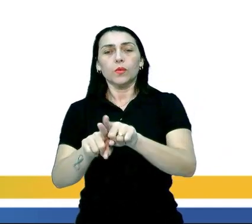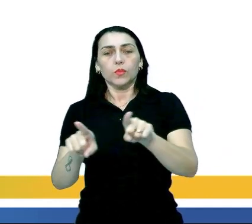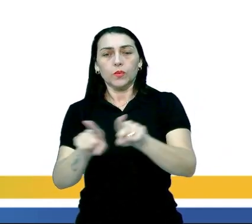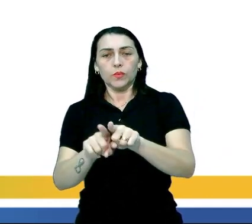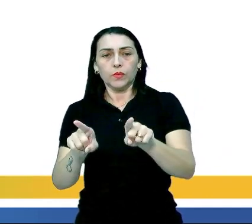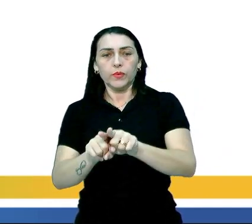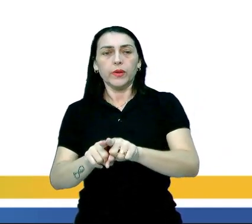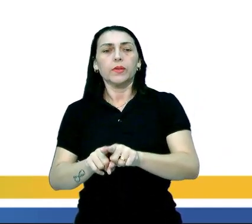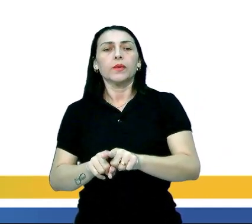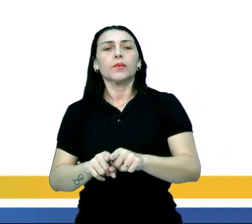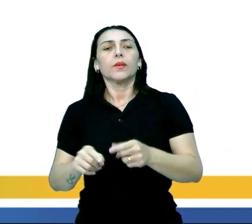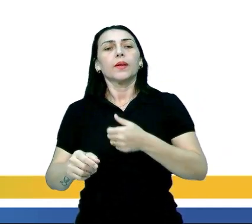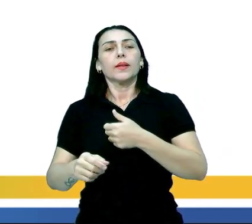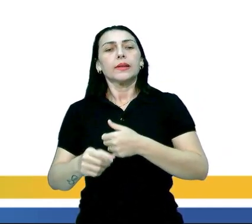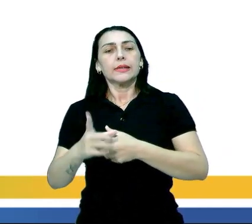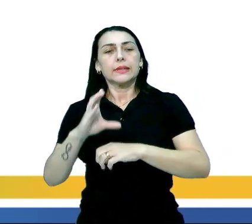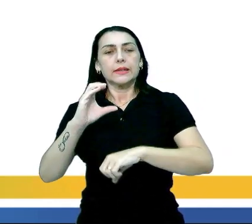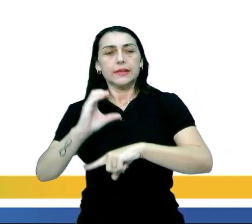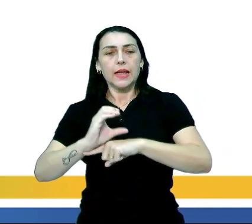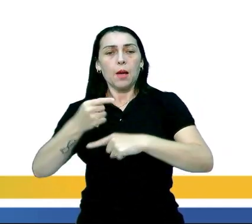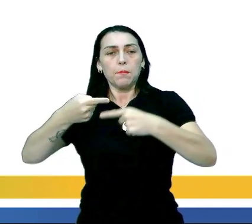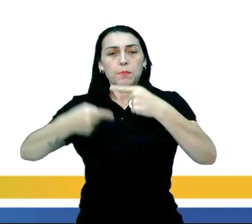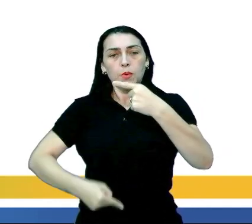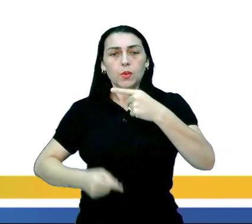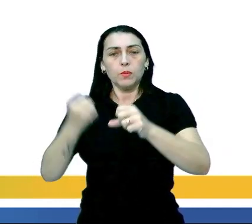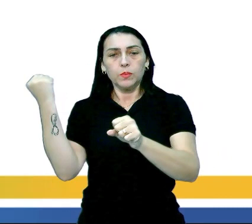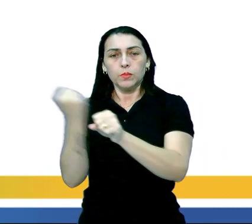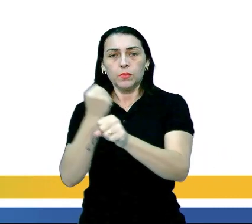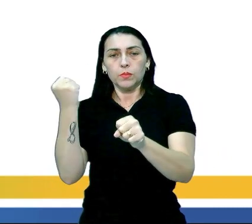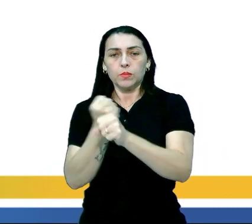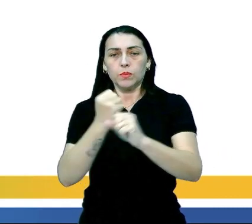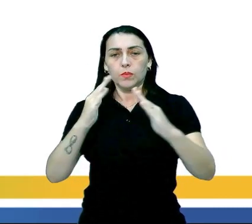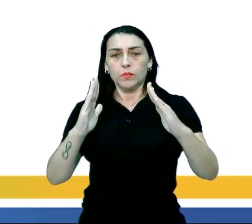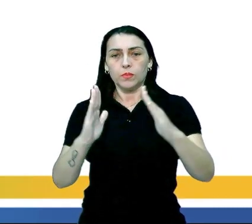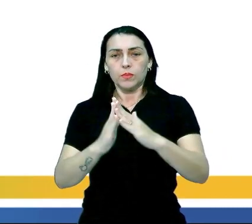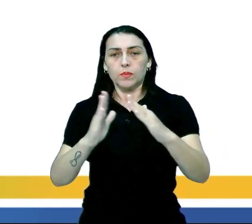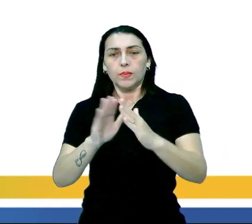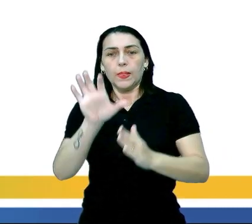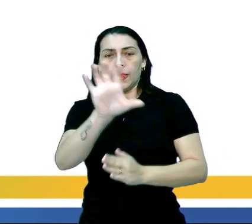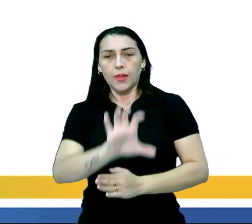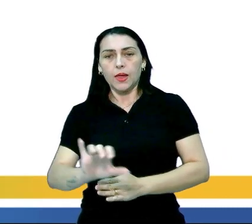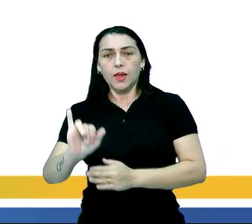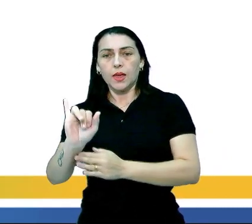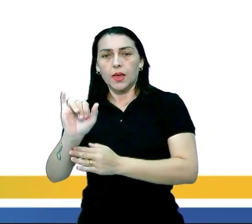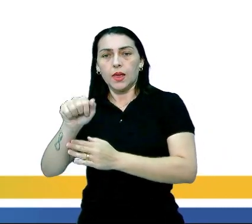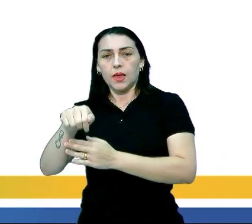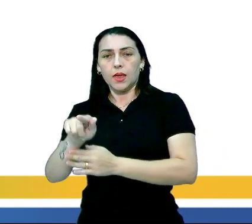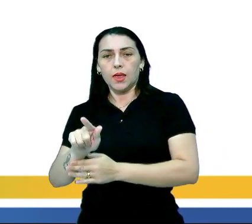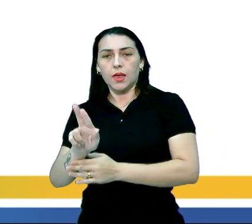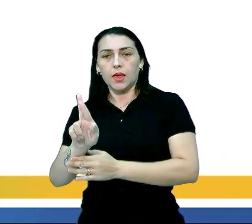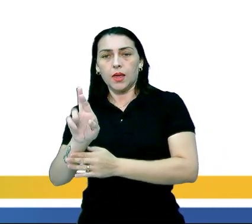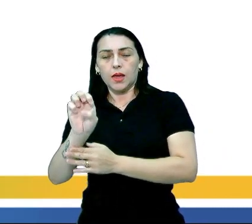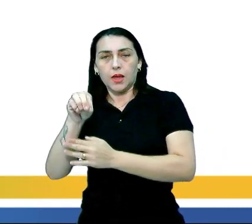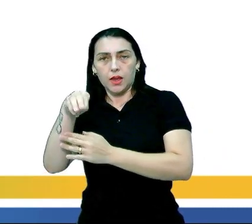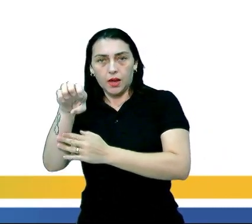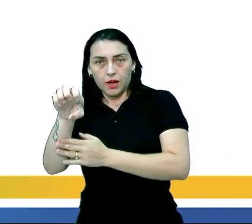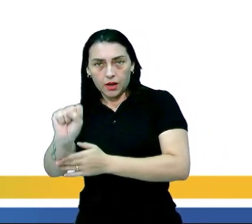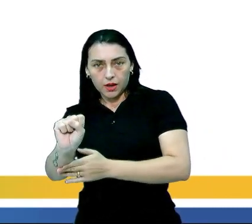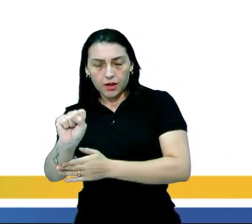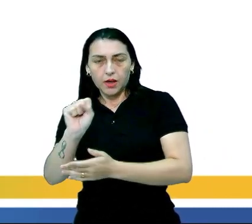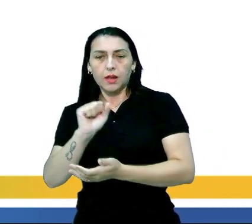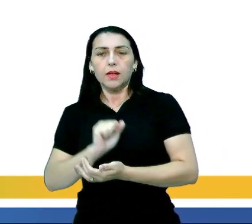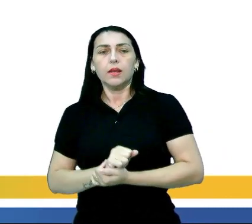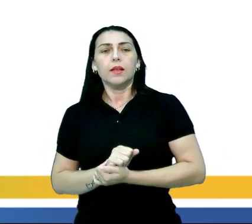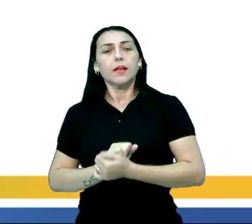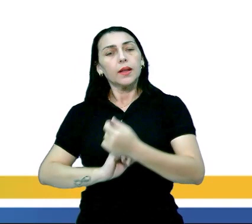em eixos rodoviários. C. Proibição de construções residenciais em